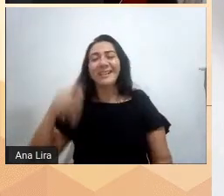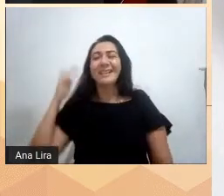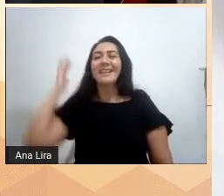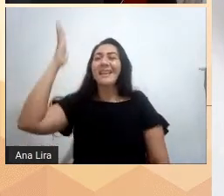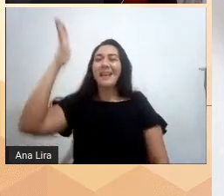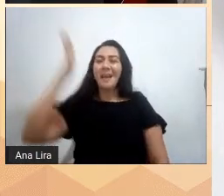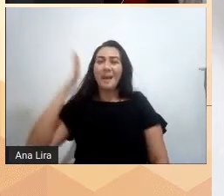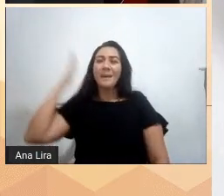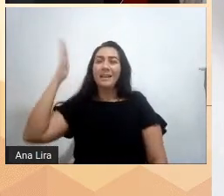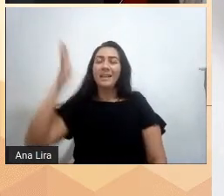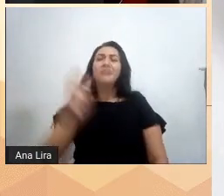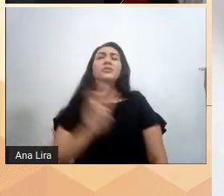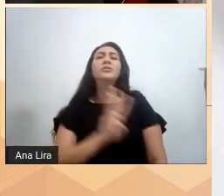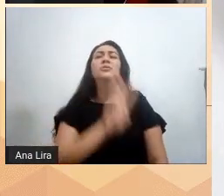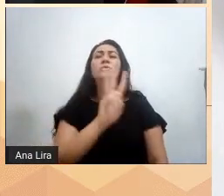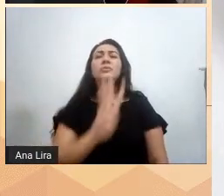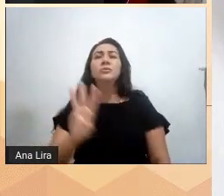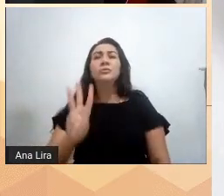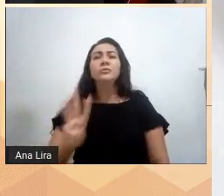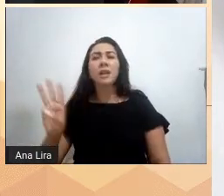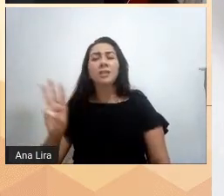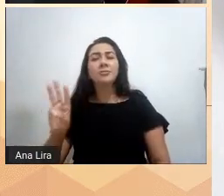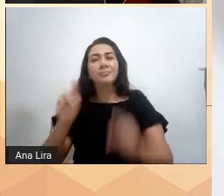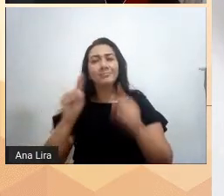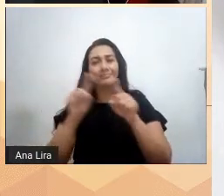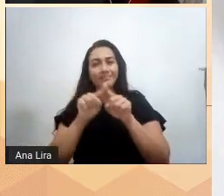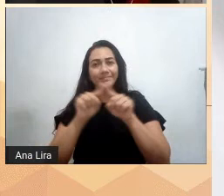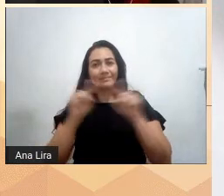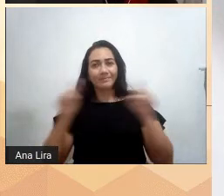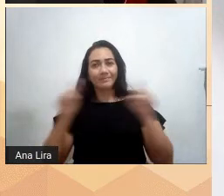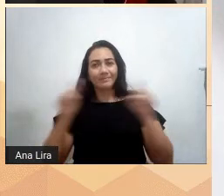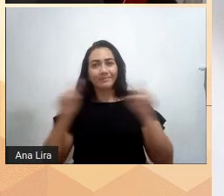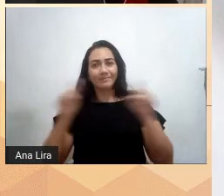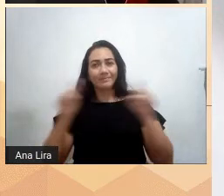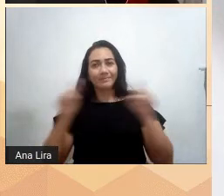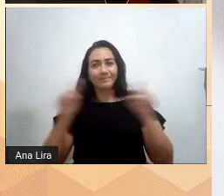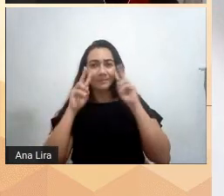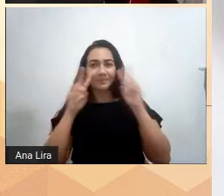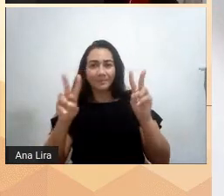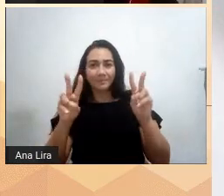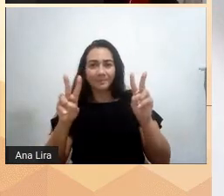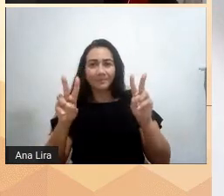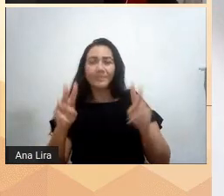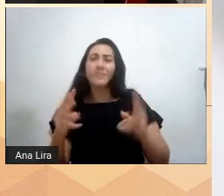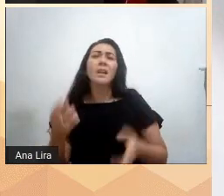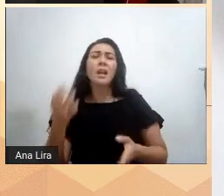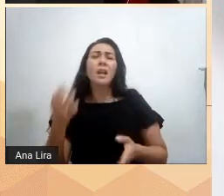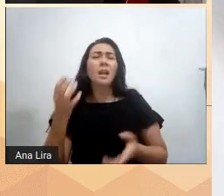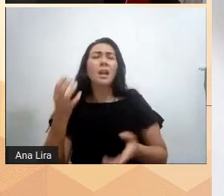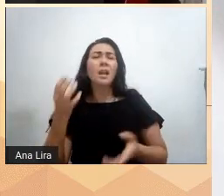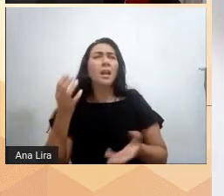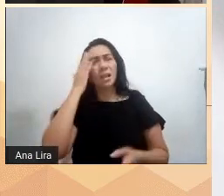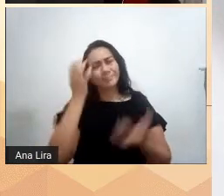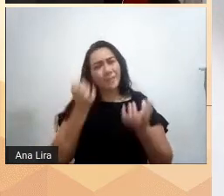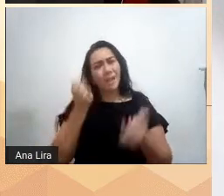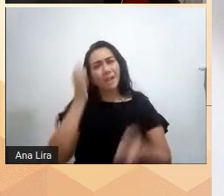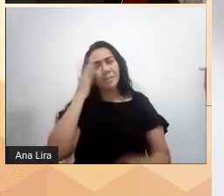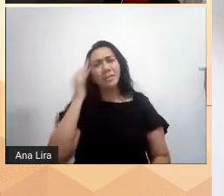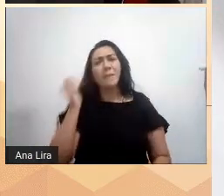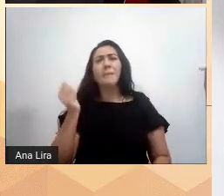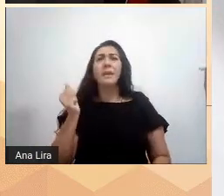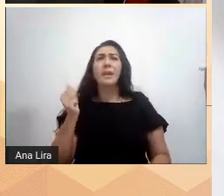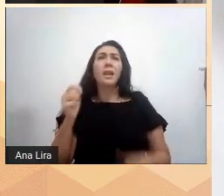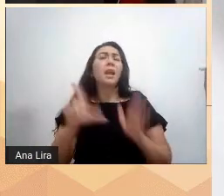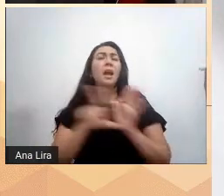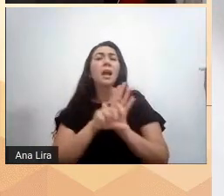site da Incentive. E se caso vocês tenham interesse de entender um pouquinho mais como é que funciona a Lei de Incentivo à Cultura, no site a gente